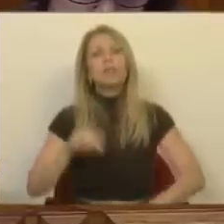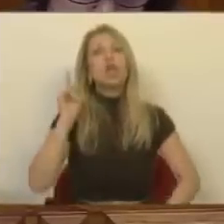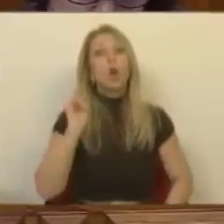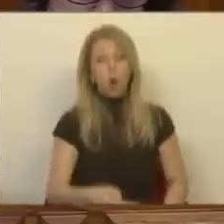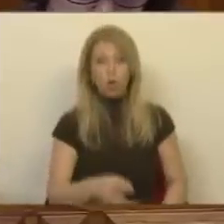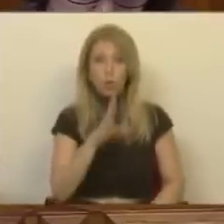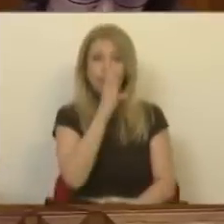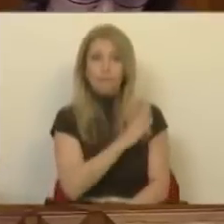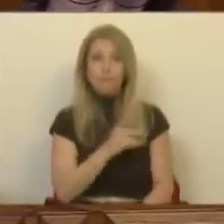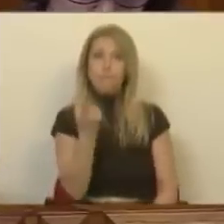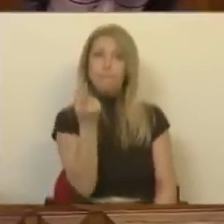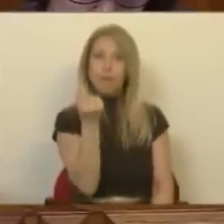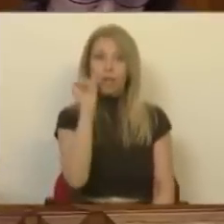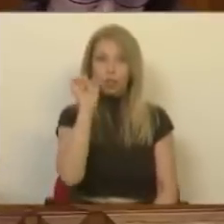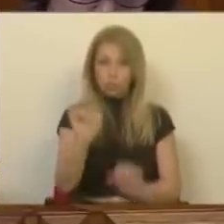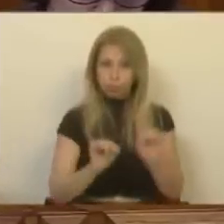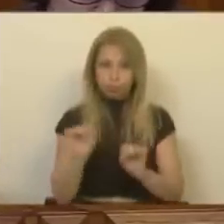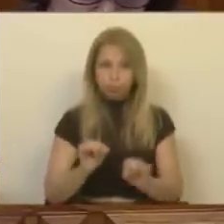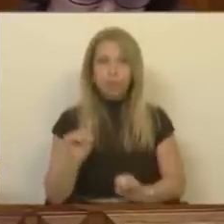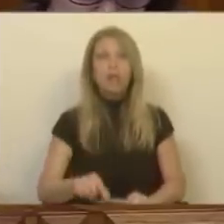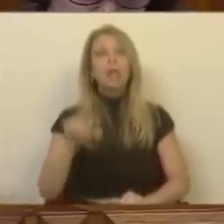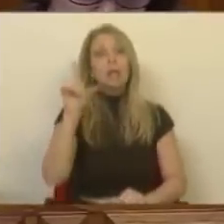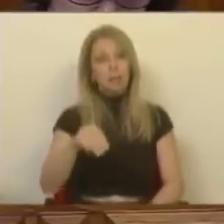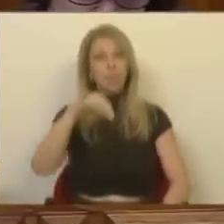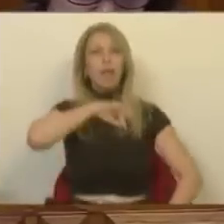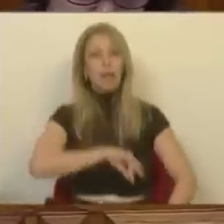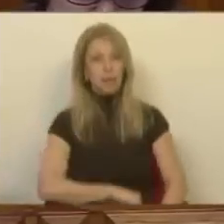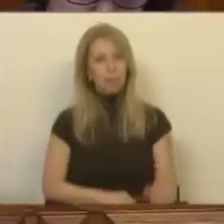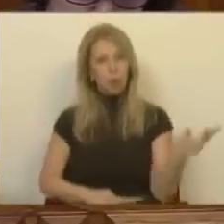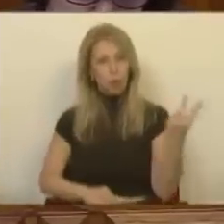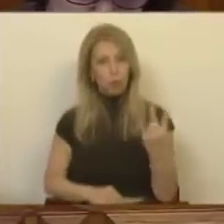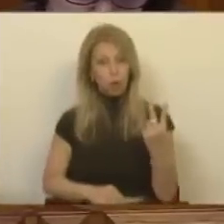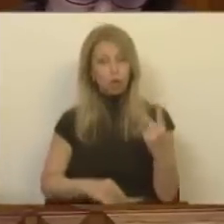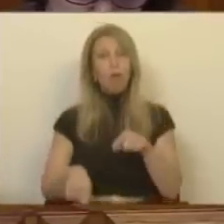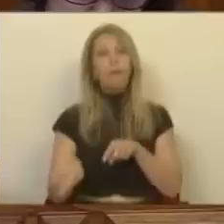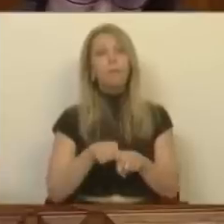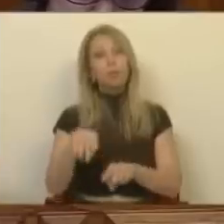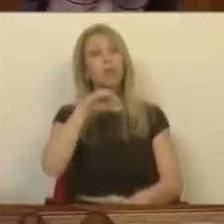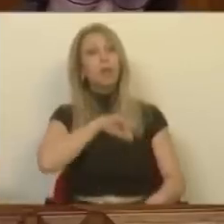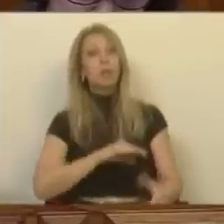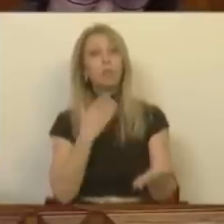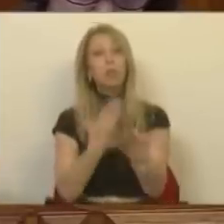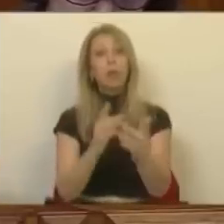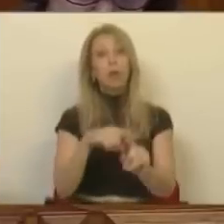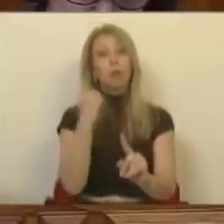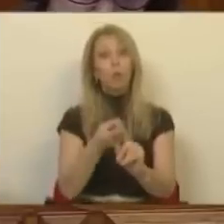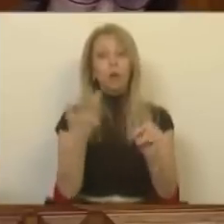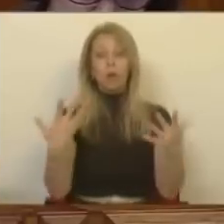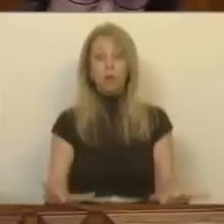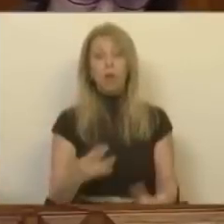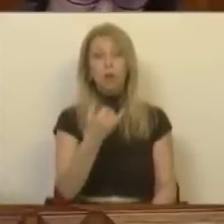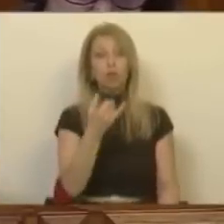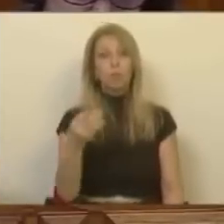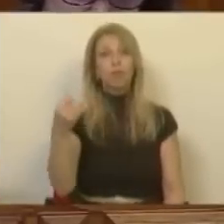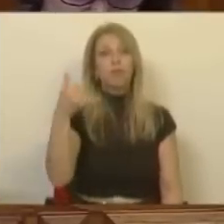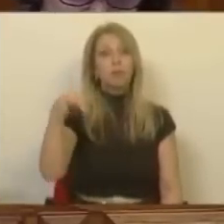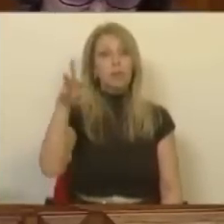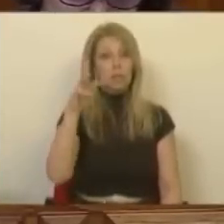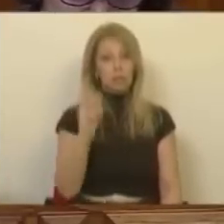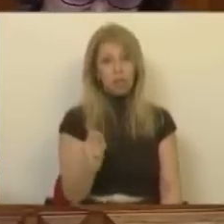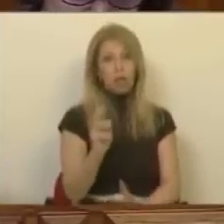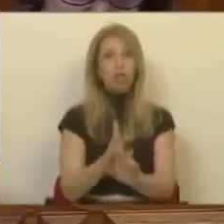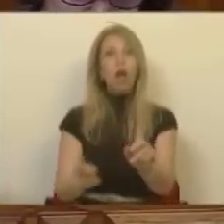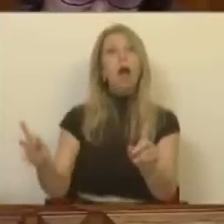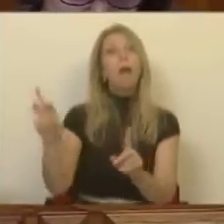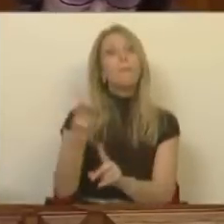e por outro lado sobre os rendimento e a política de rendimentos fez com que este ano de 2023 os